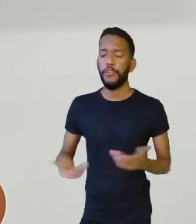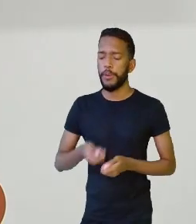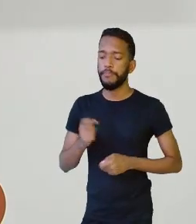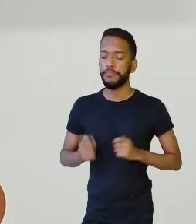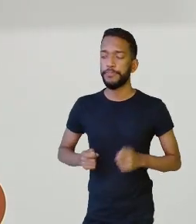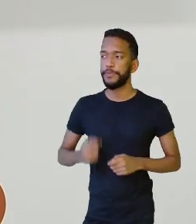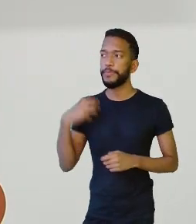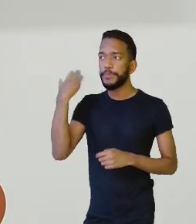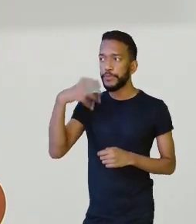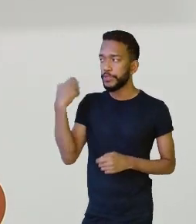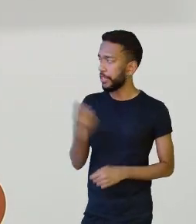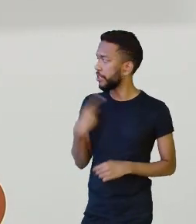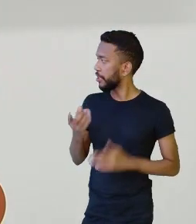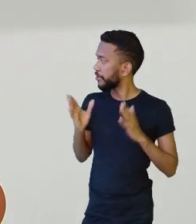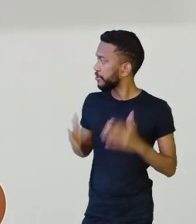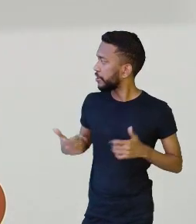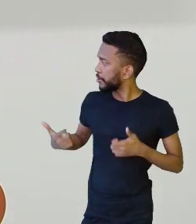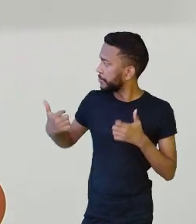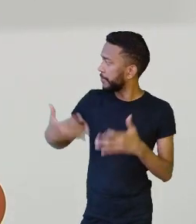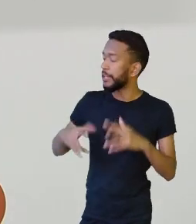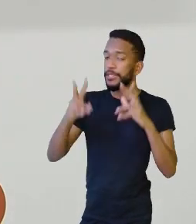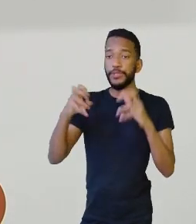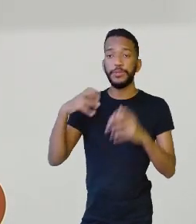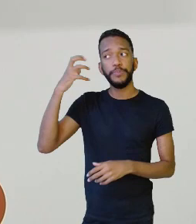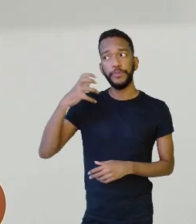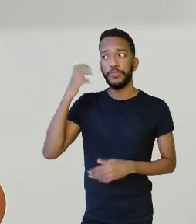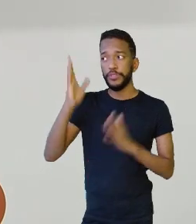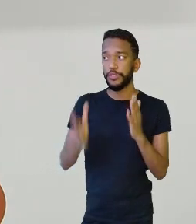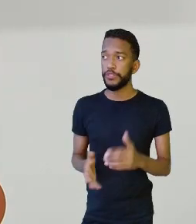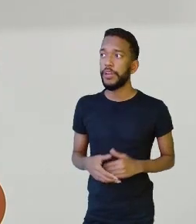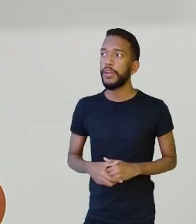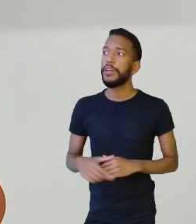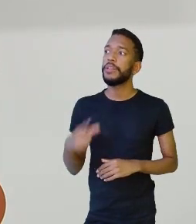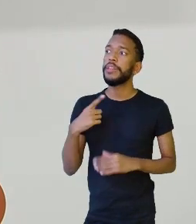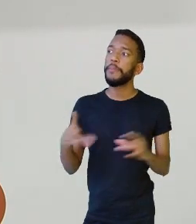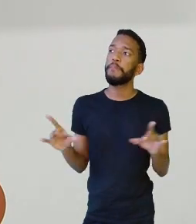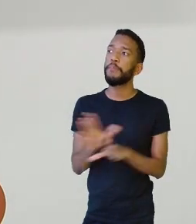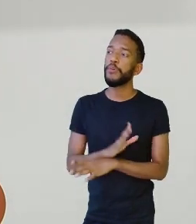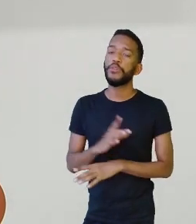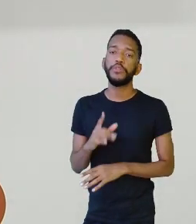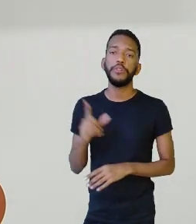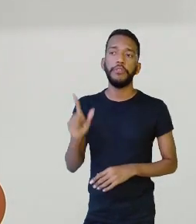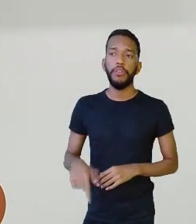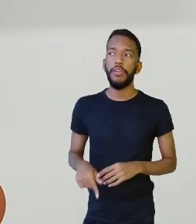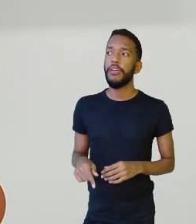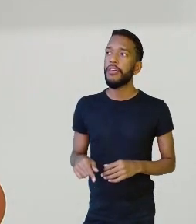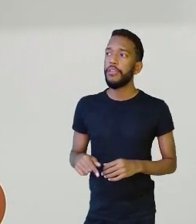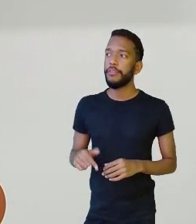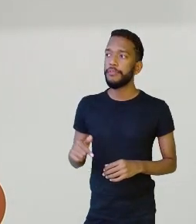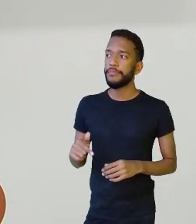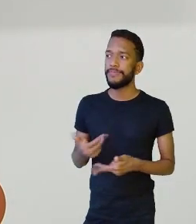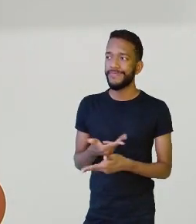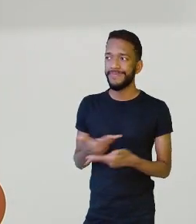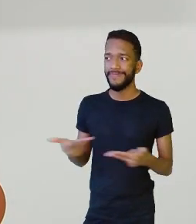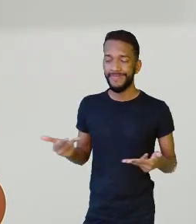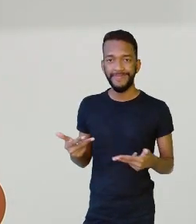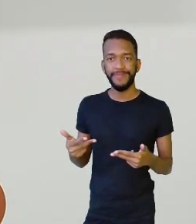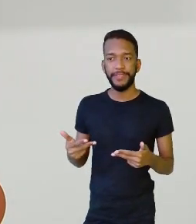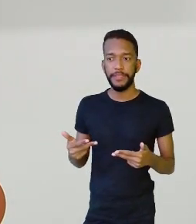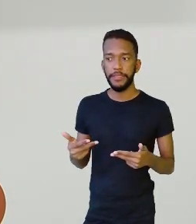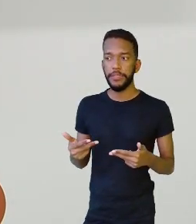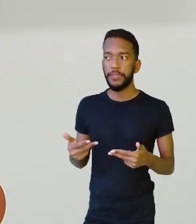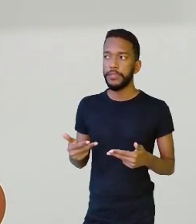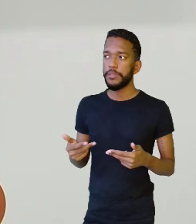Música. A gente fala bastante sobre a música, nós temos a questão dos instrumentos de percussão. Pois é,